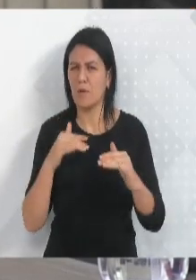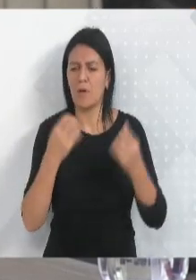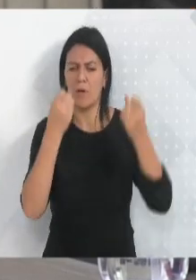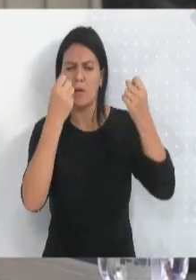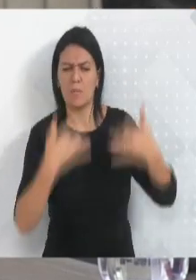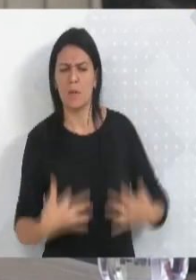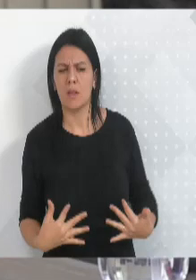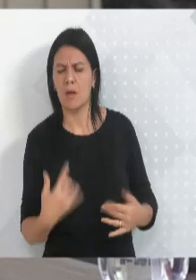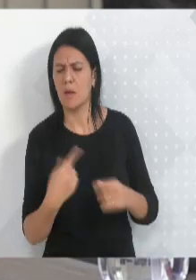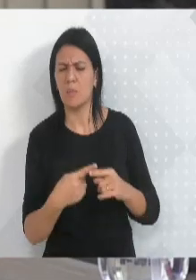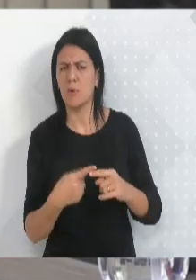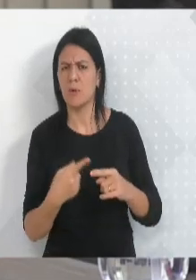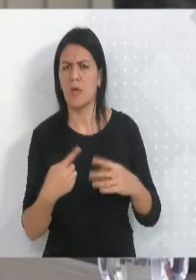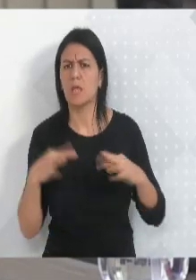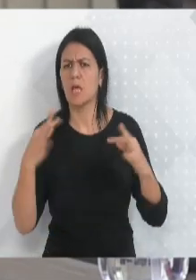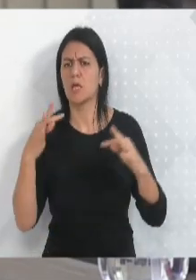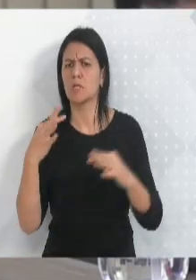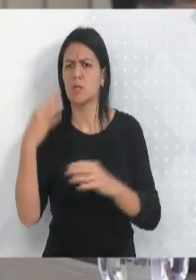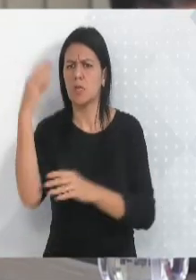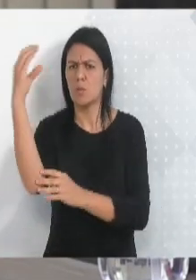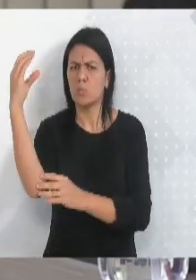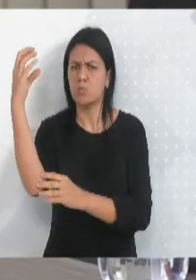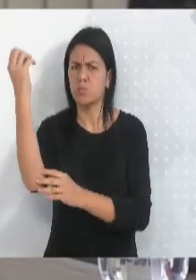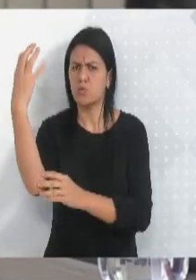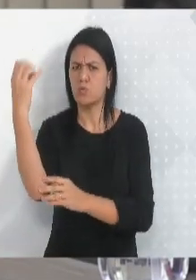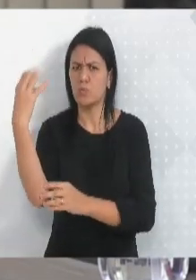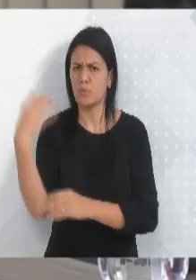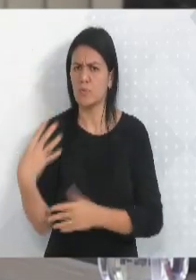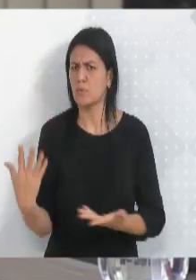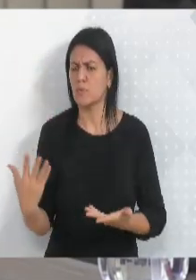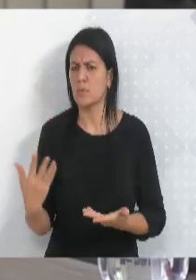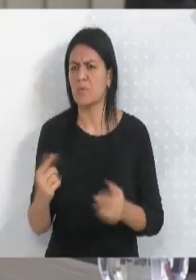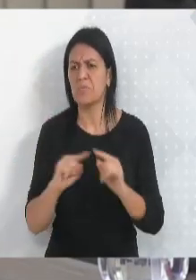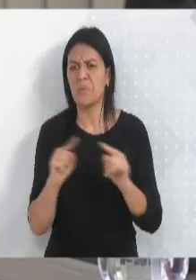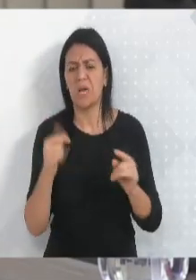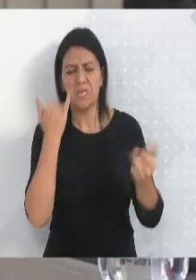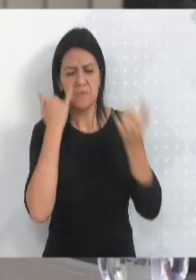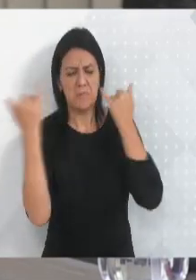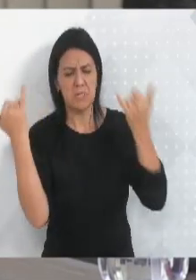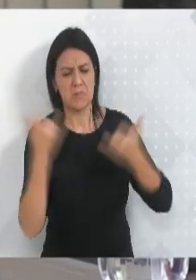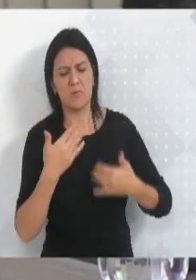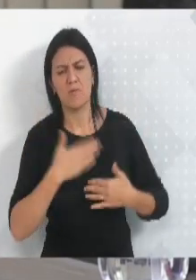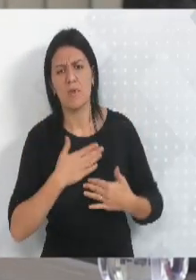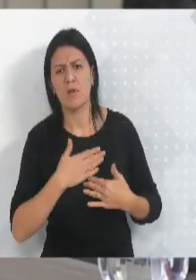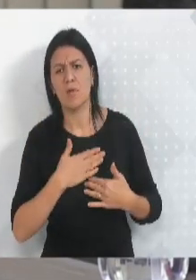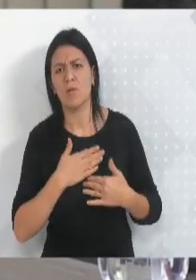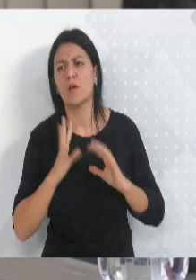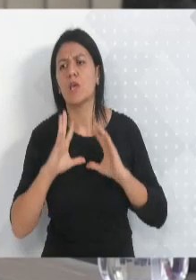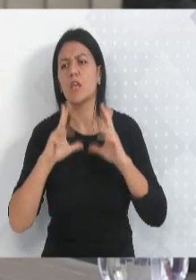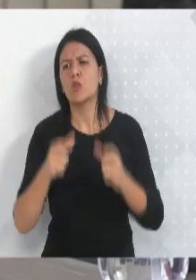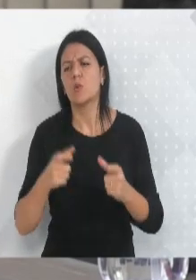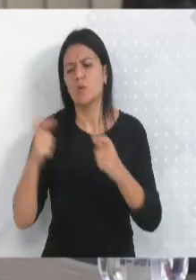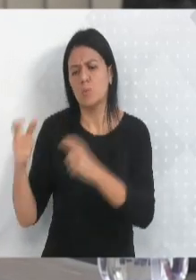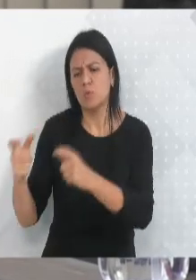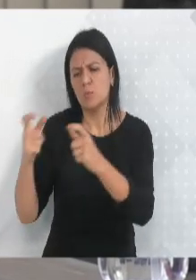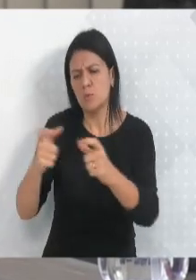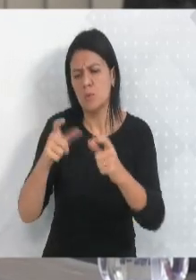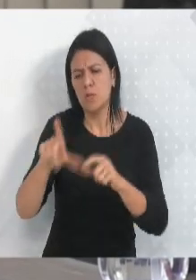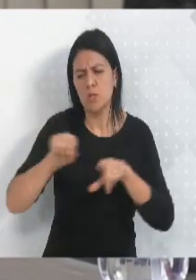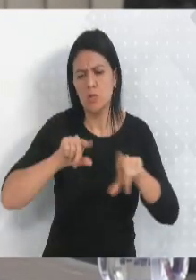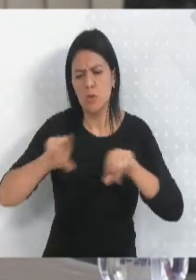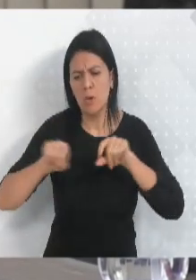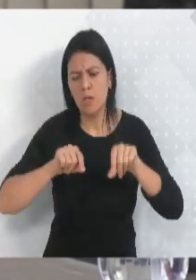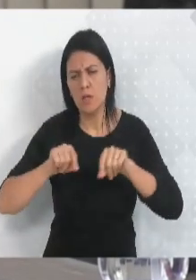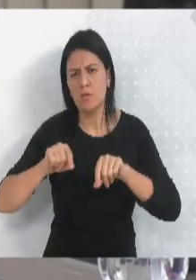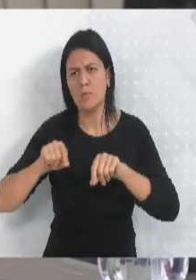sobre os dispositivos de fiscalização, e o que ele nos trouxe de informação é que todos esses pontos onde foram escolhidos